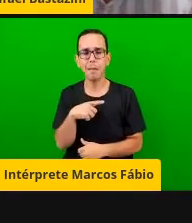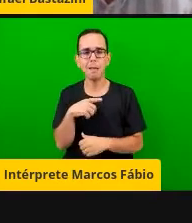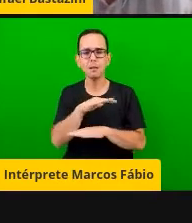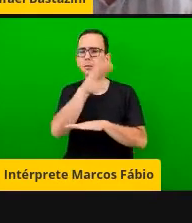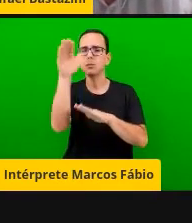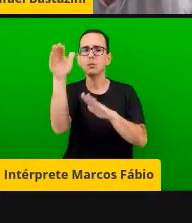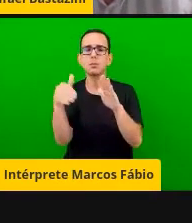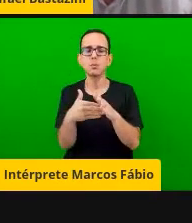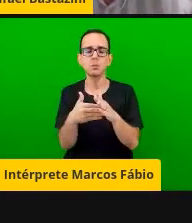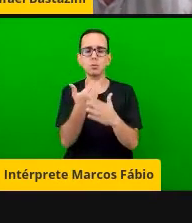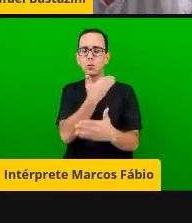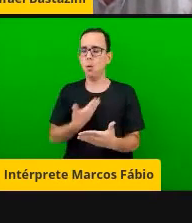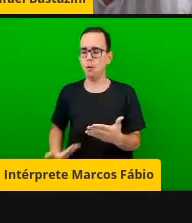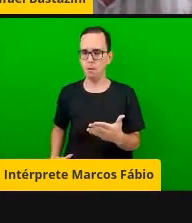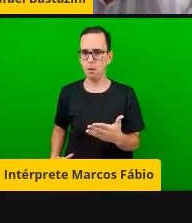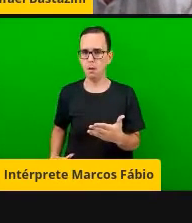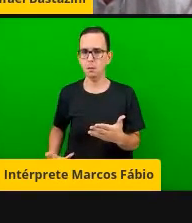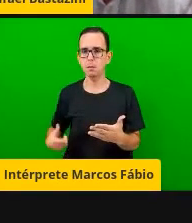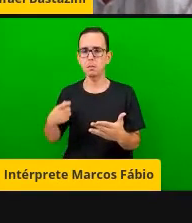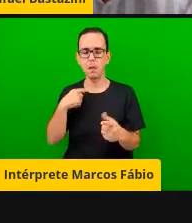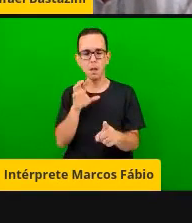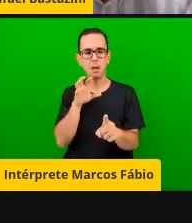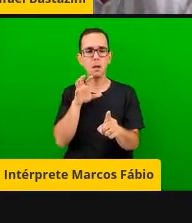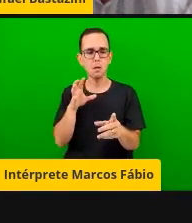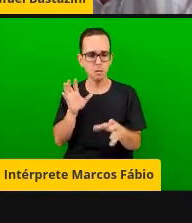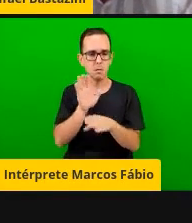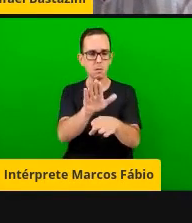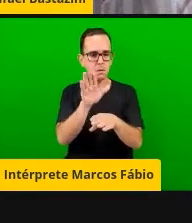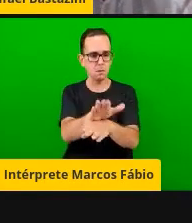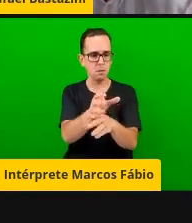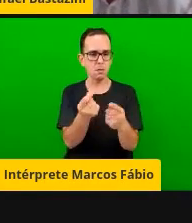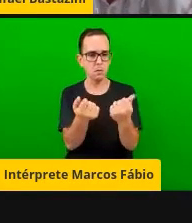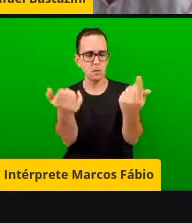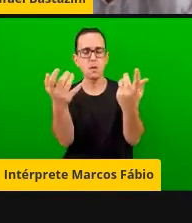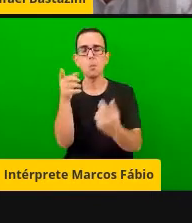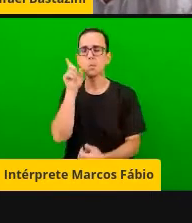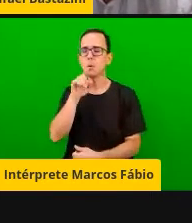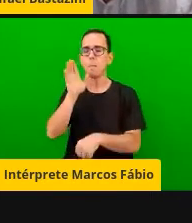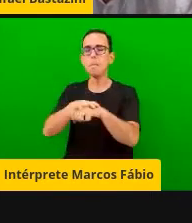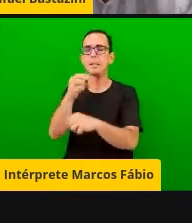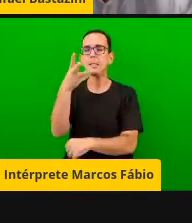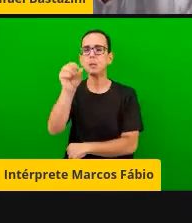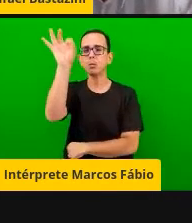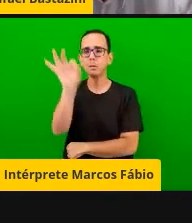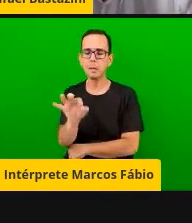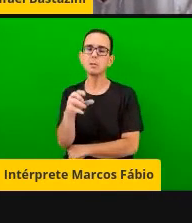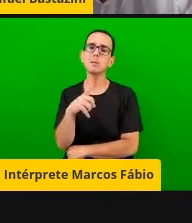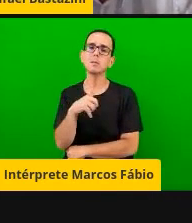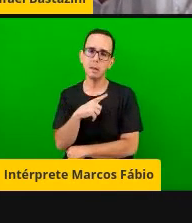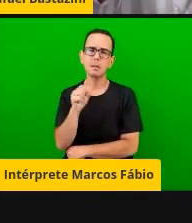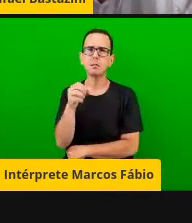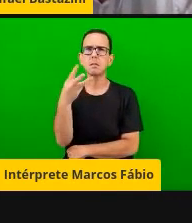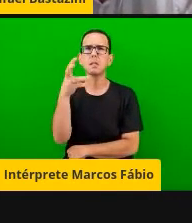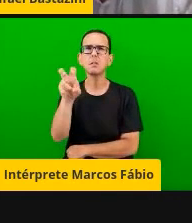estados, quanto aos investimentos militares, os Estados Unidos representa mais de 30%, especificamente 35% de tudo que é